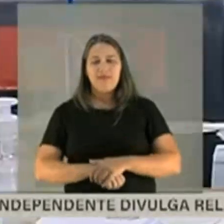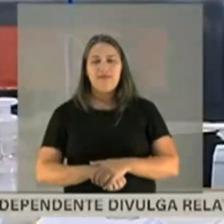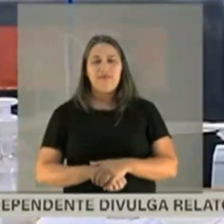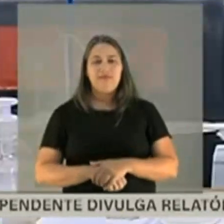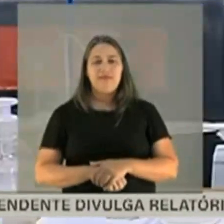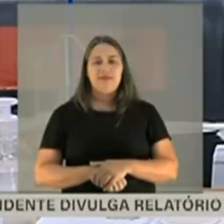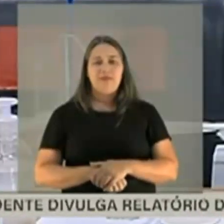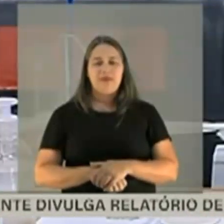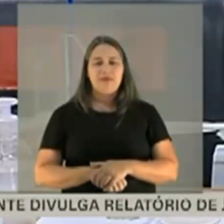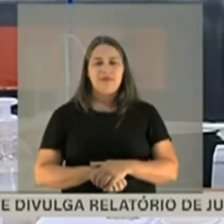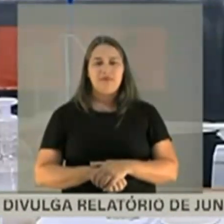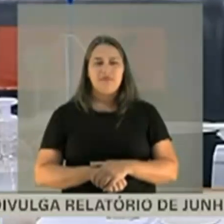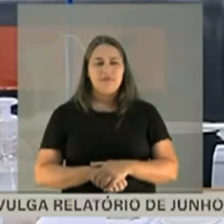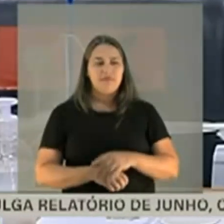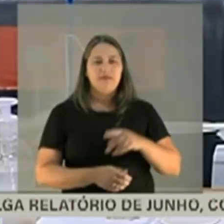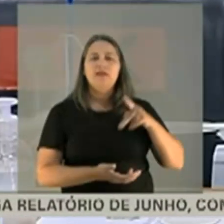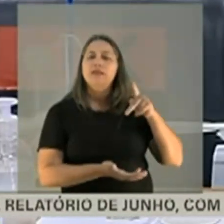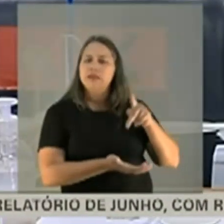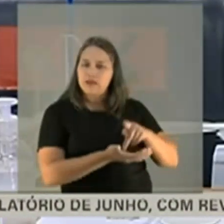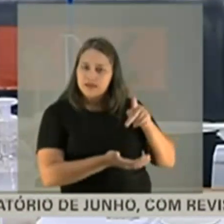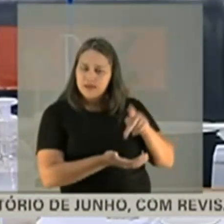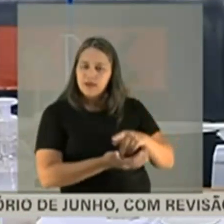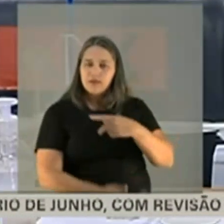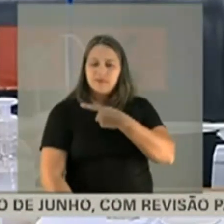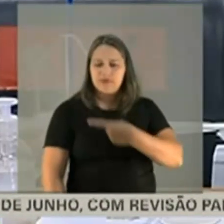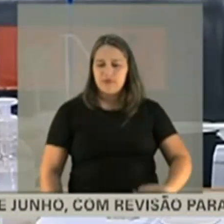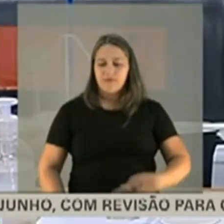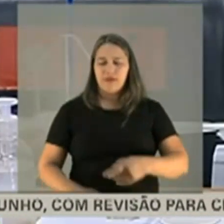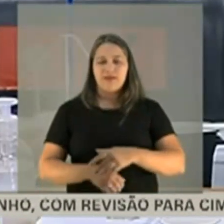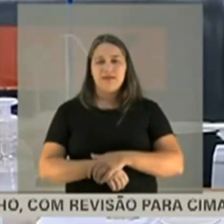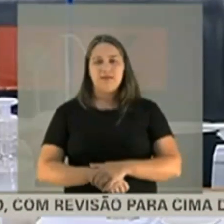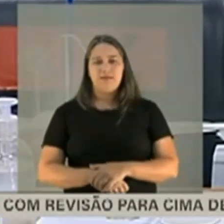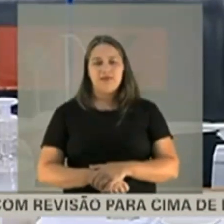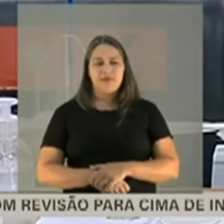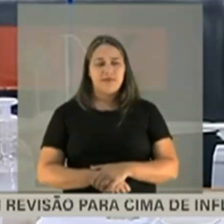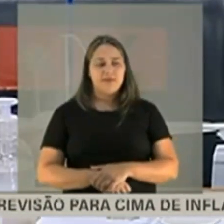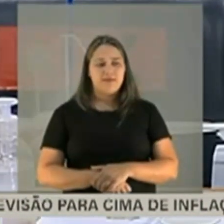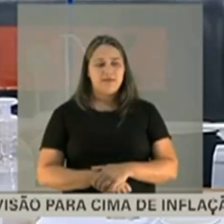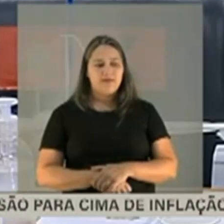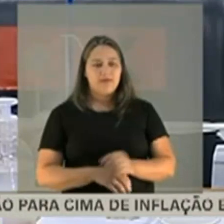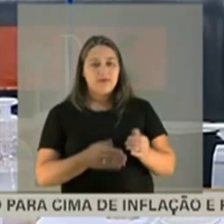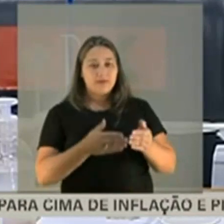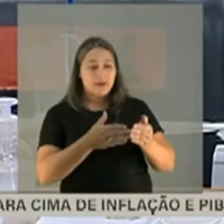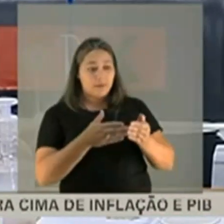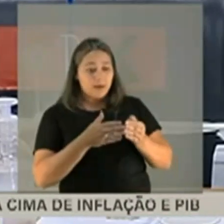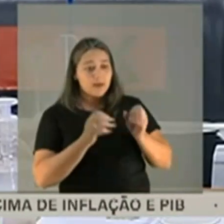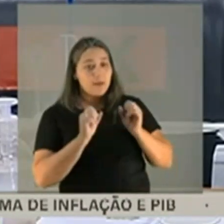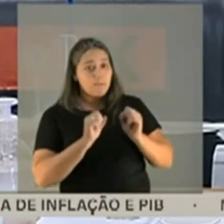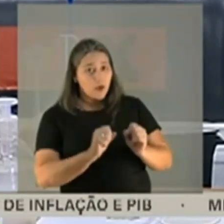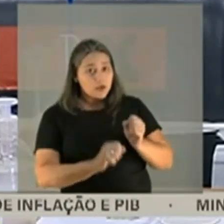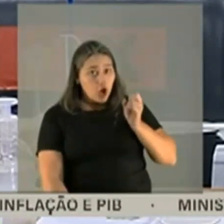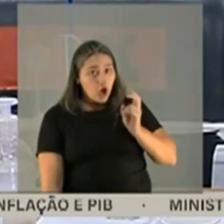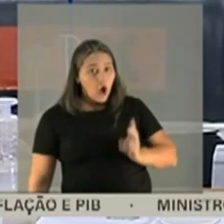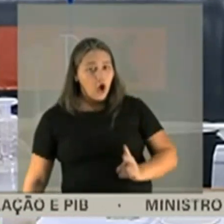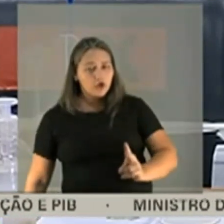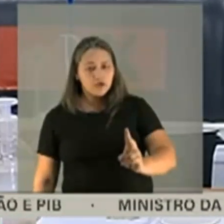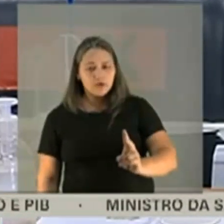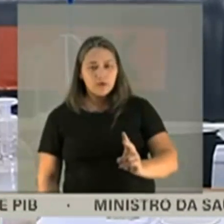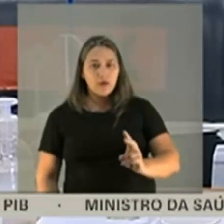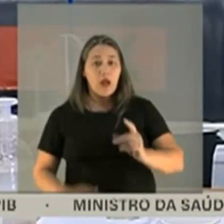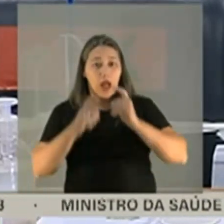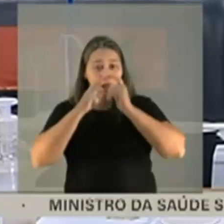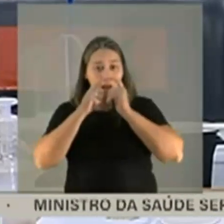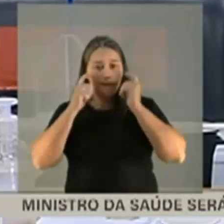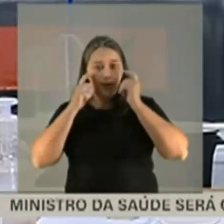mesmo. Está certíssimo, presidente. Eu peço que a gente possa sequenciar, porque é isso que está acontecendo aqui. A máscara